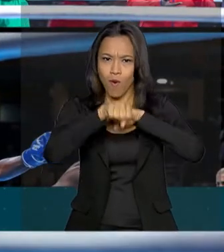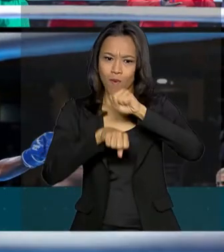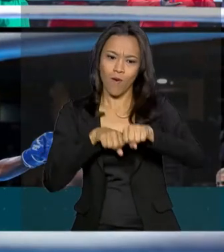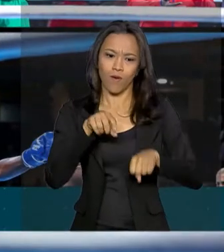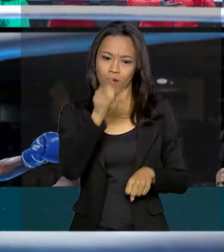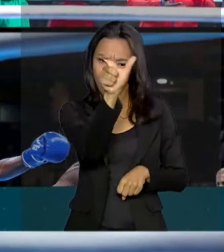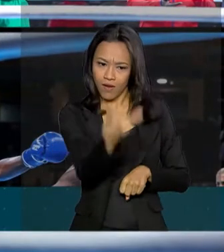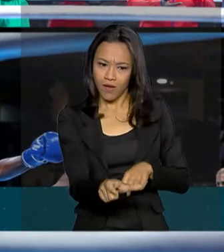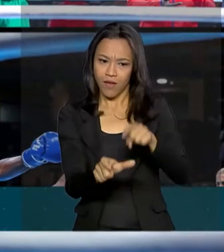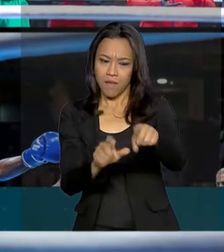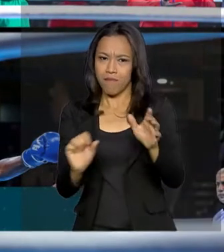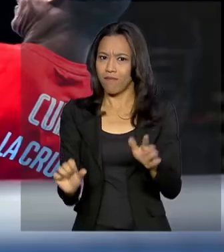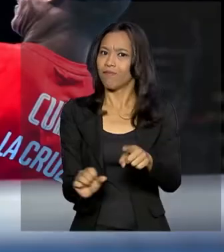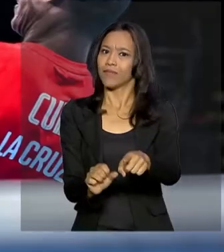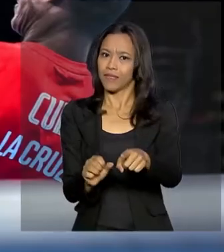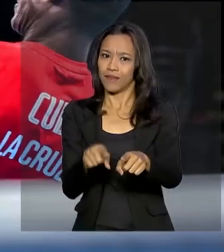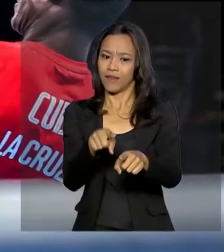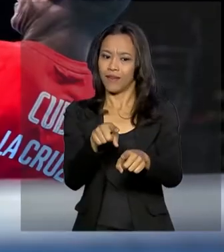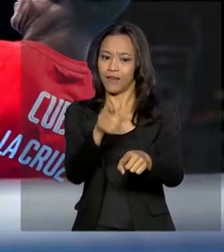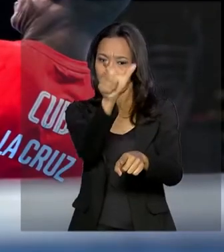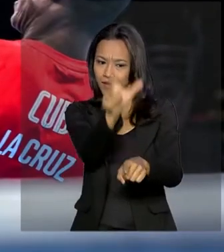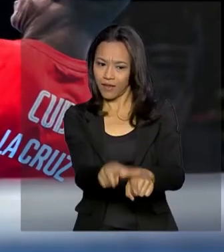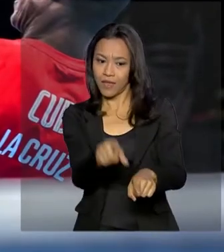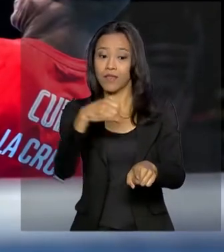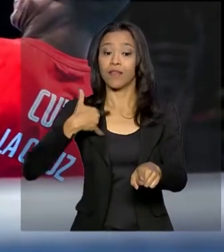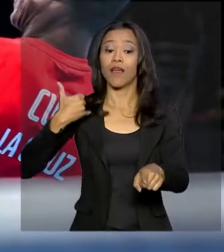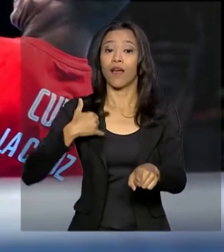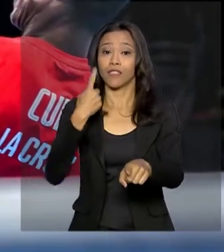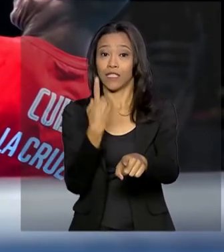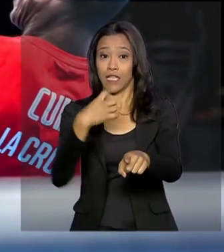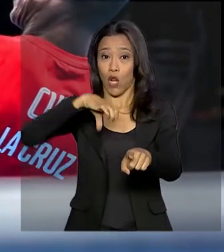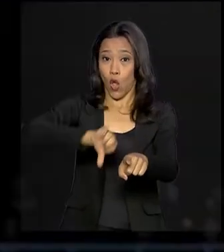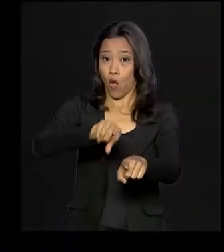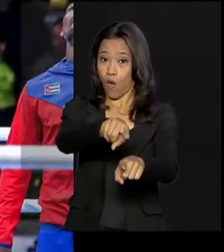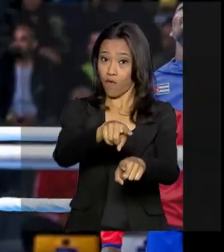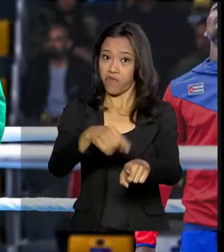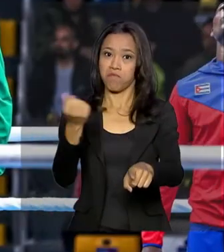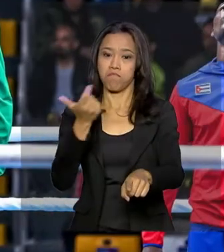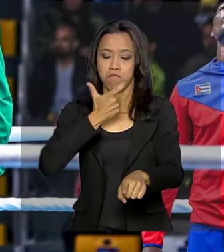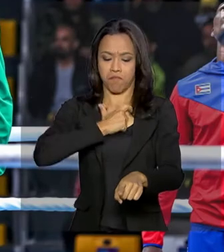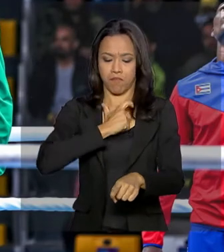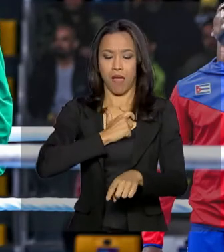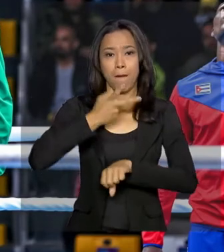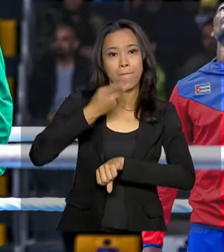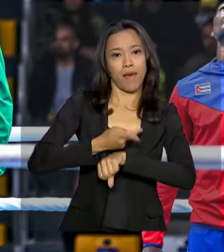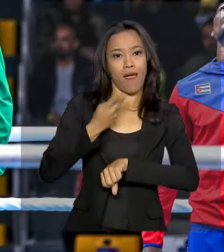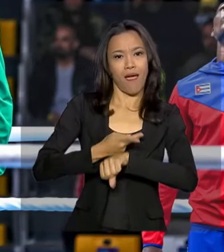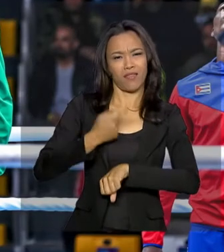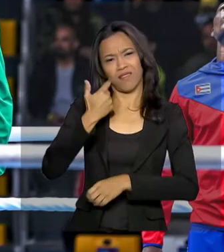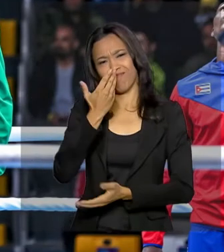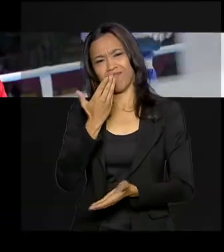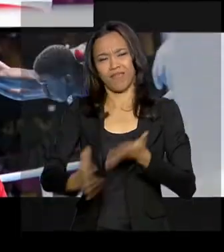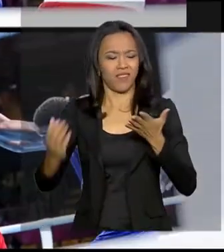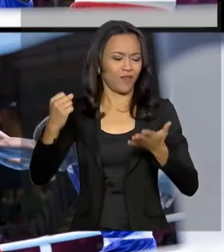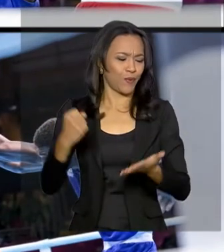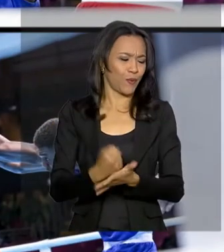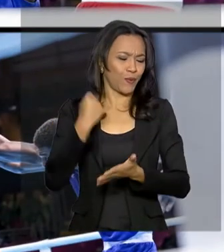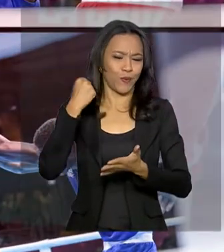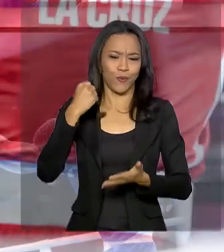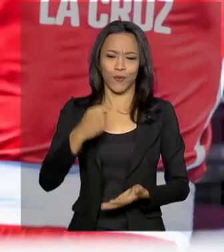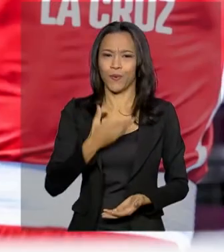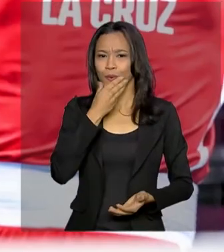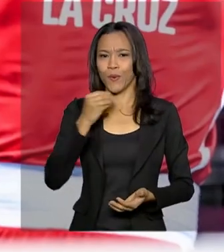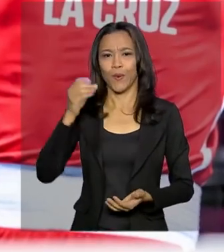estreante em jogos do pan que no marley de 19 anos ficou com a prata depois de perder a luta decisiva para o cubano